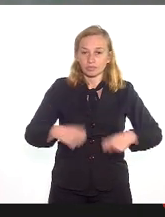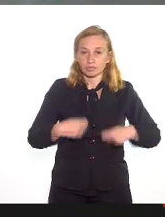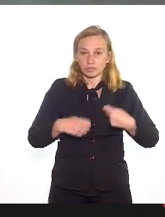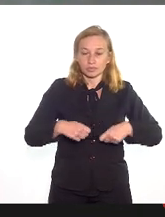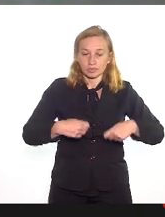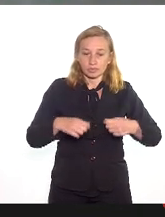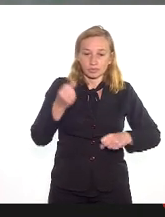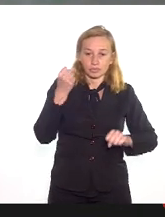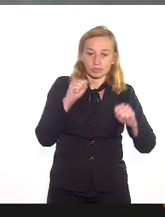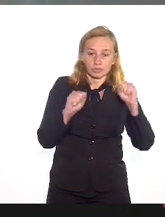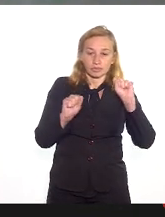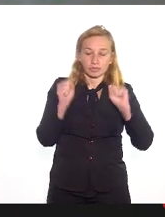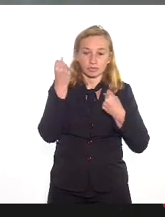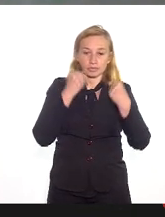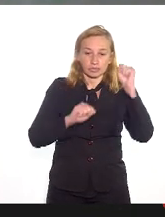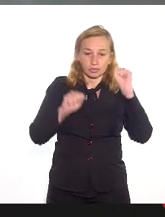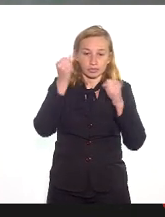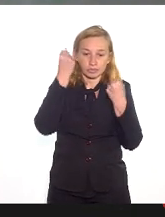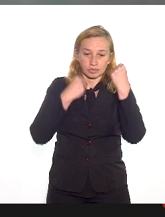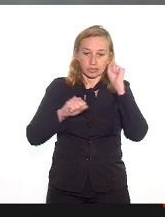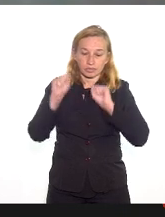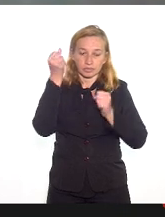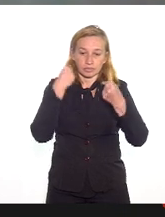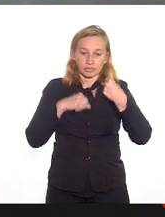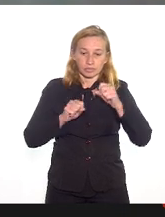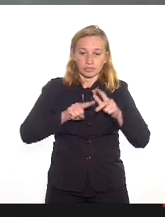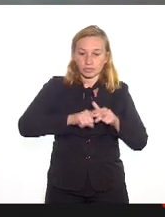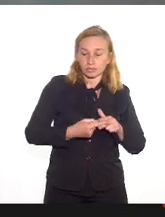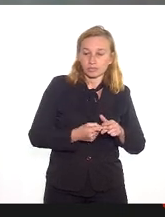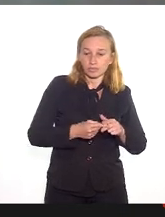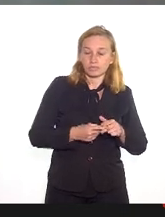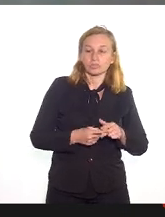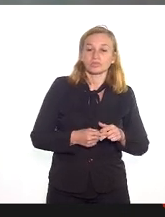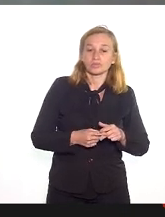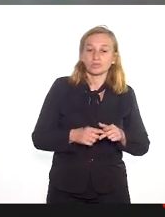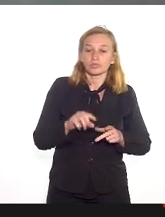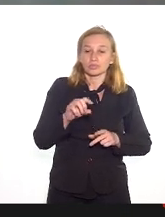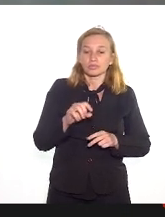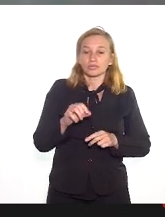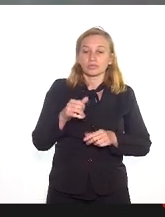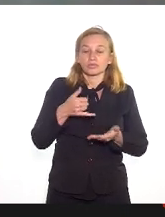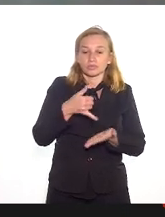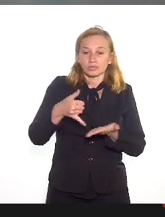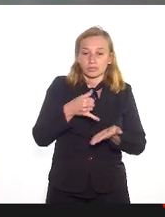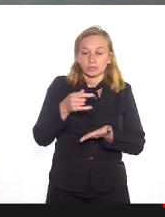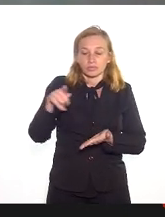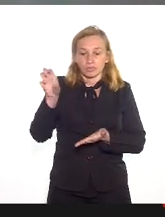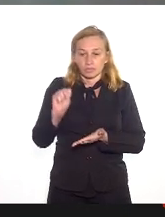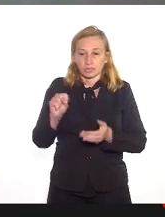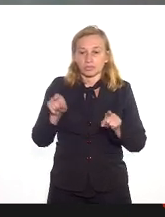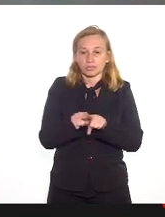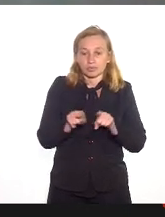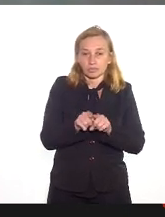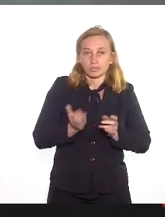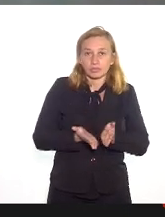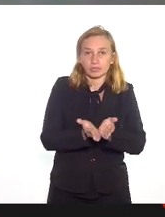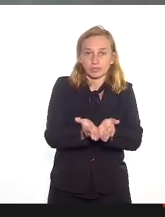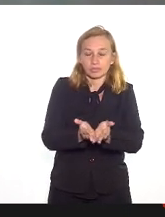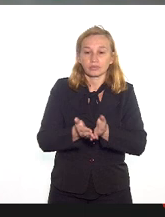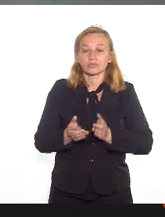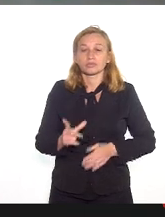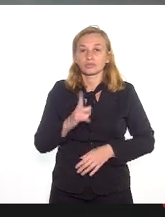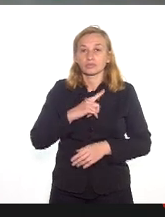indústria de montagem industrial, né, da indústria de óleo e gás e da indústria naval. Então nós temos lá